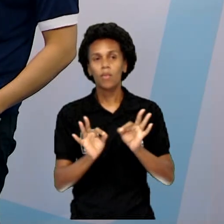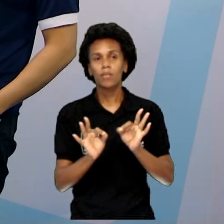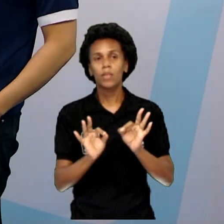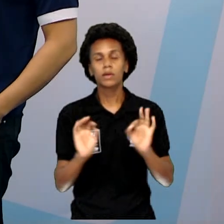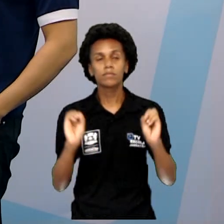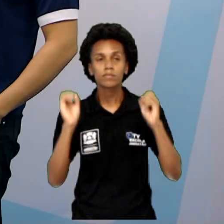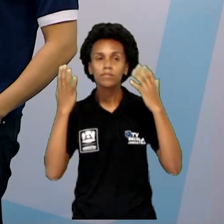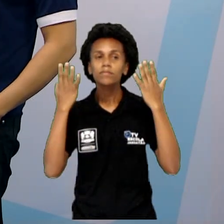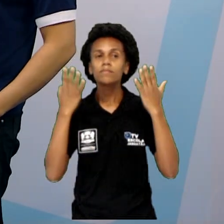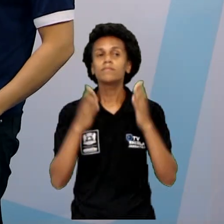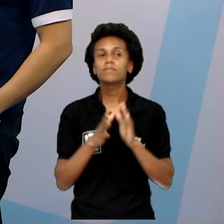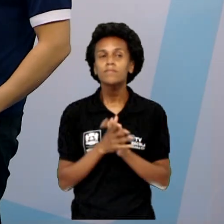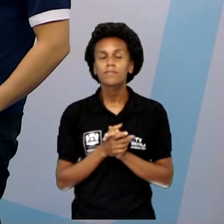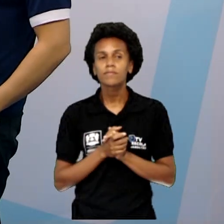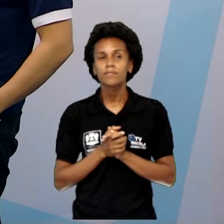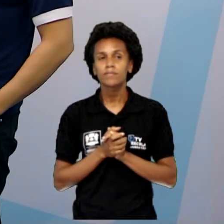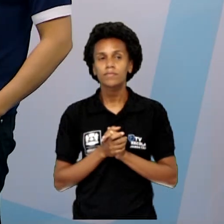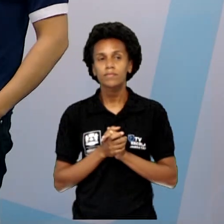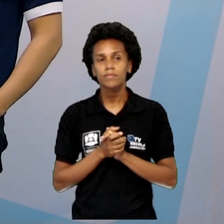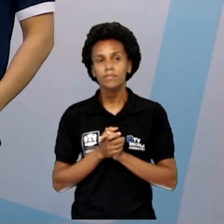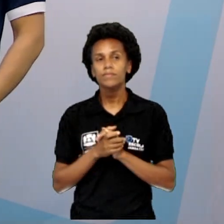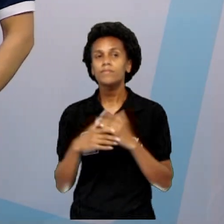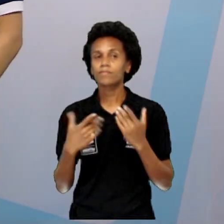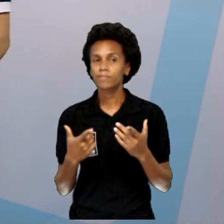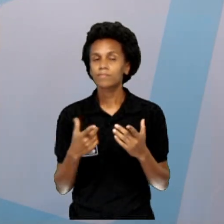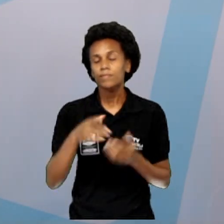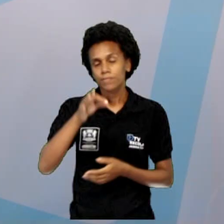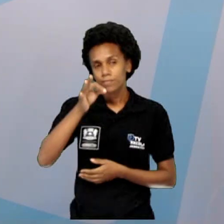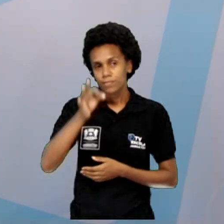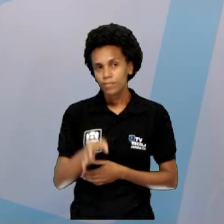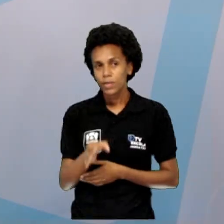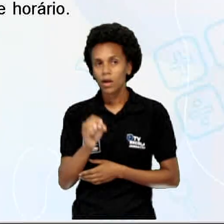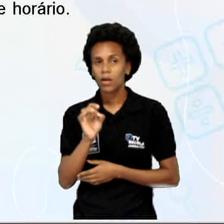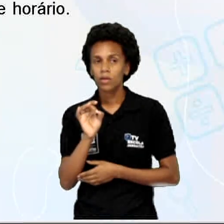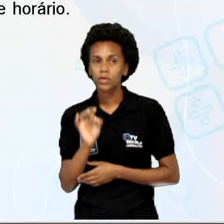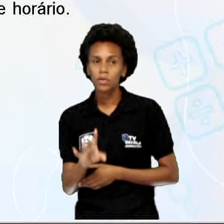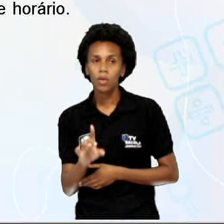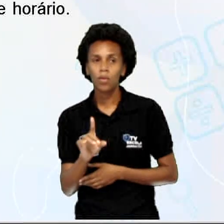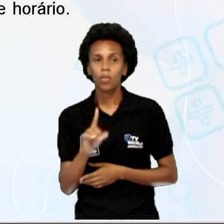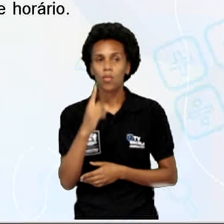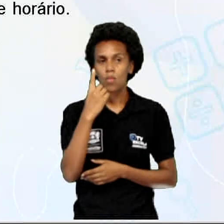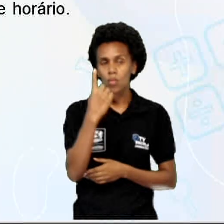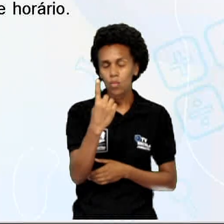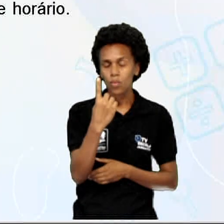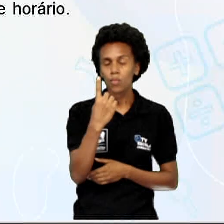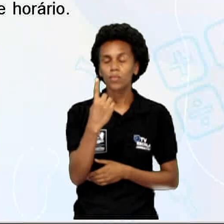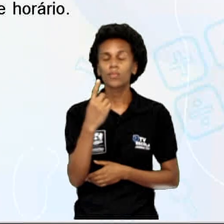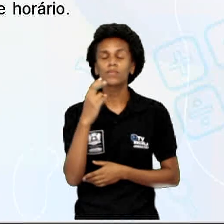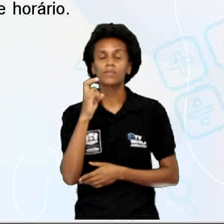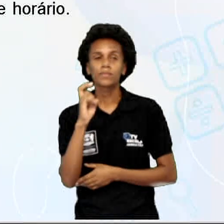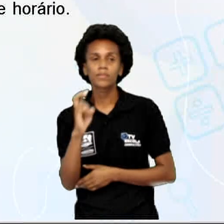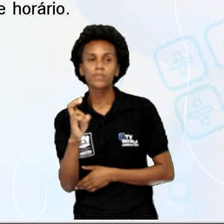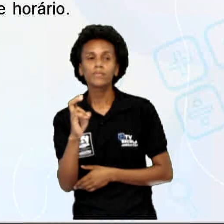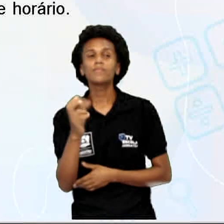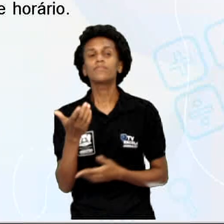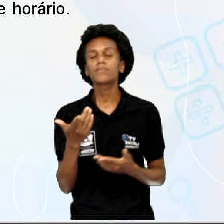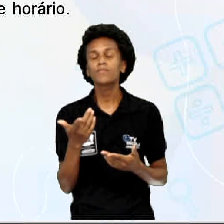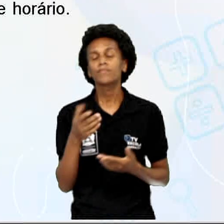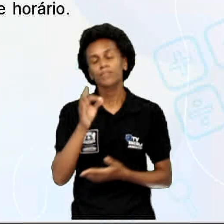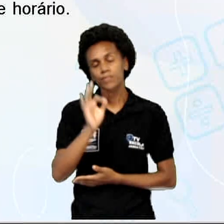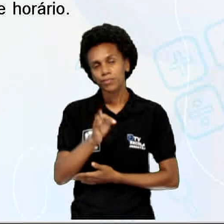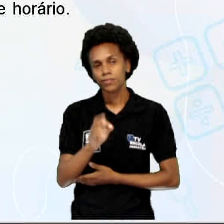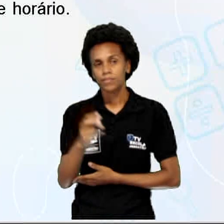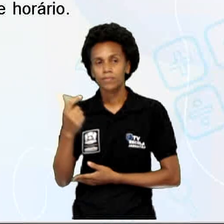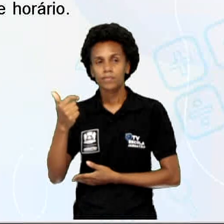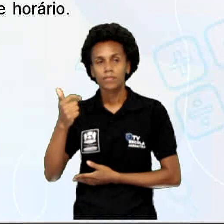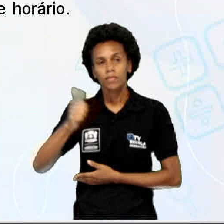comando, né? Estão coerentes apenas os enunciados 1 e 5. É exatamente o que a gente tinha avaliado. A gente percebe